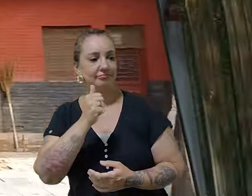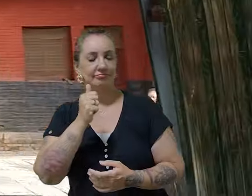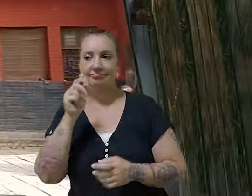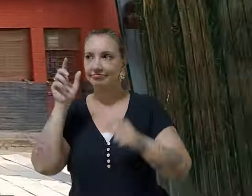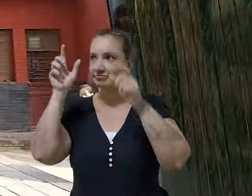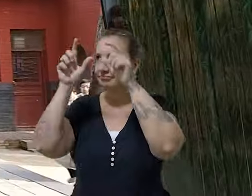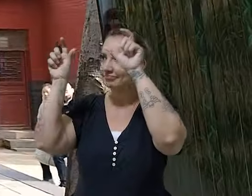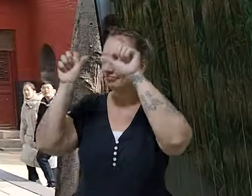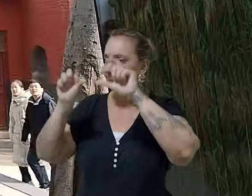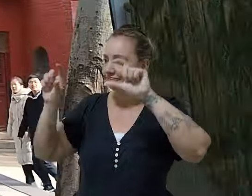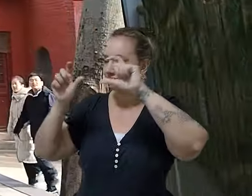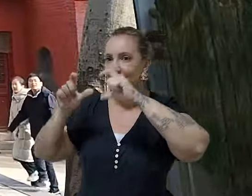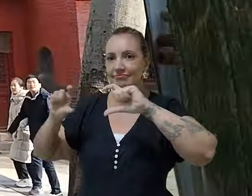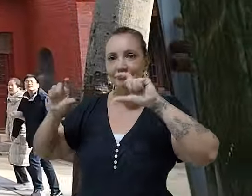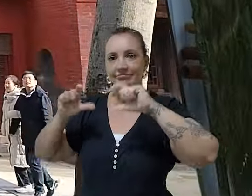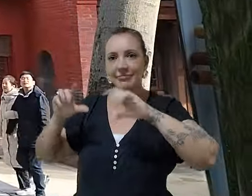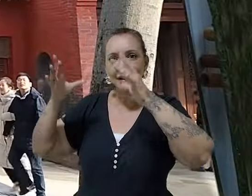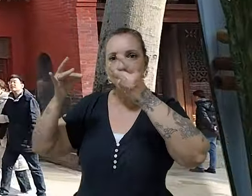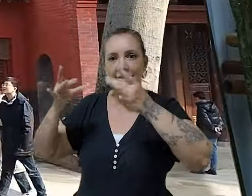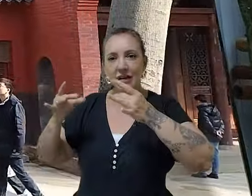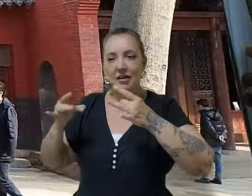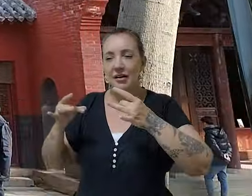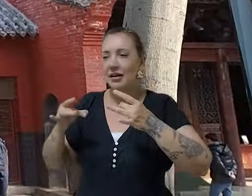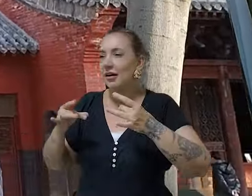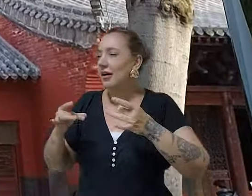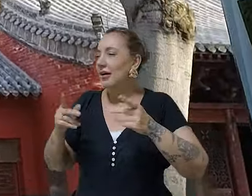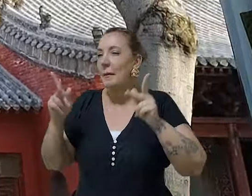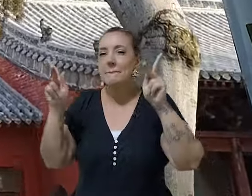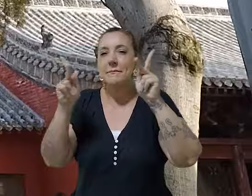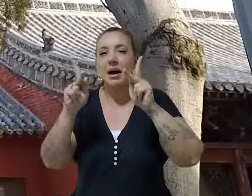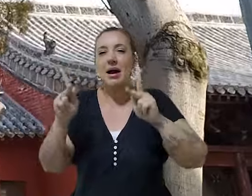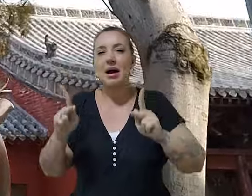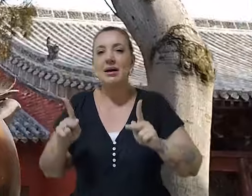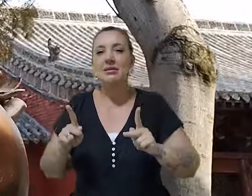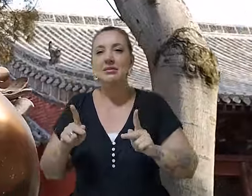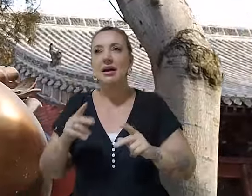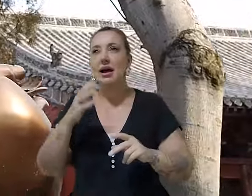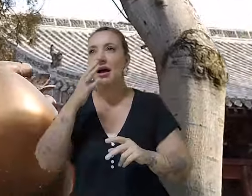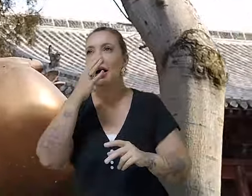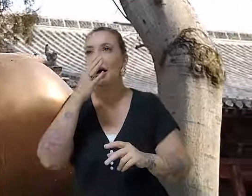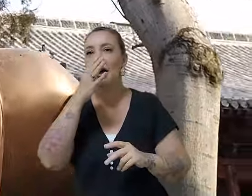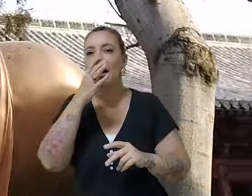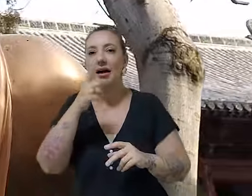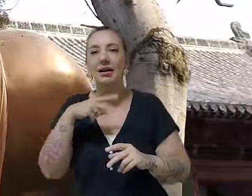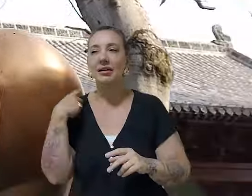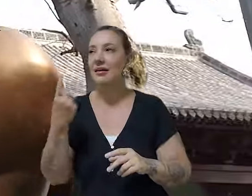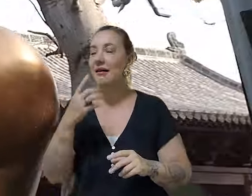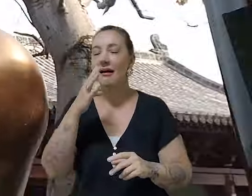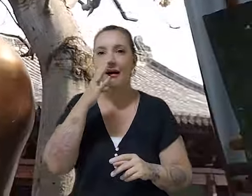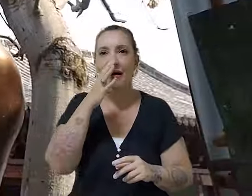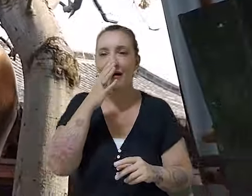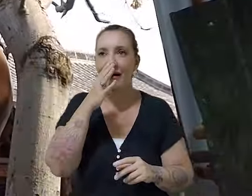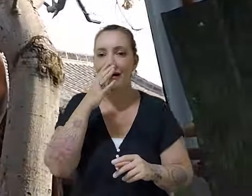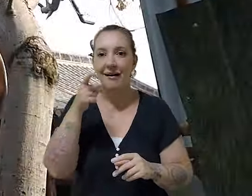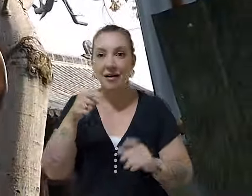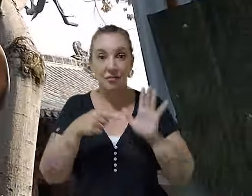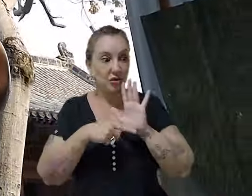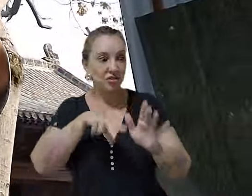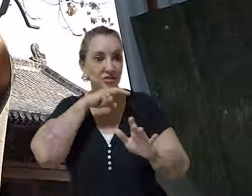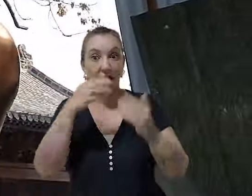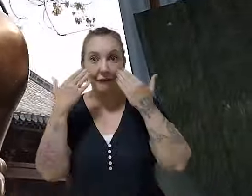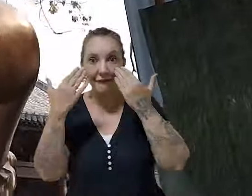aqui. Que paz, que contemplação, que... Impressionante, impressionante. Você mostrou o dragão